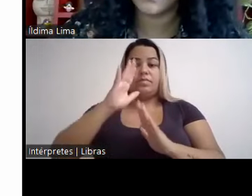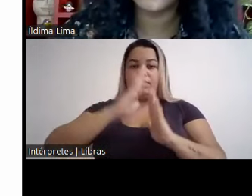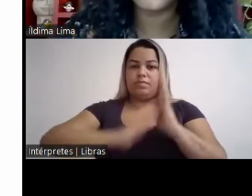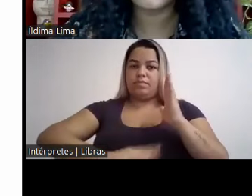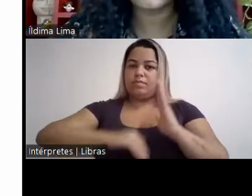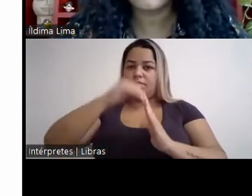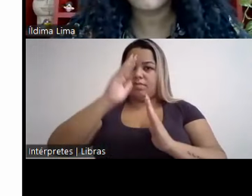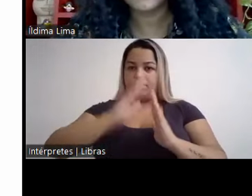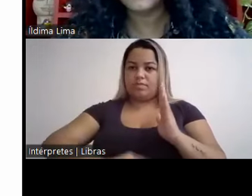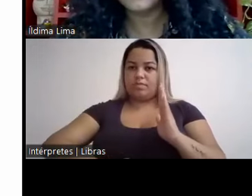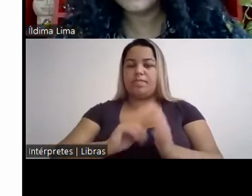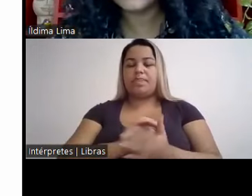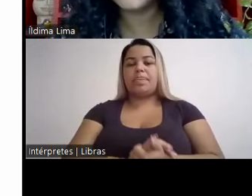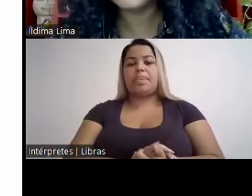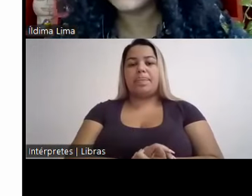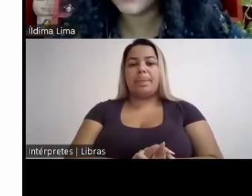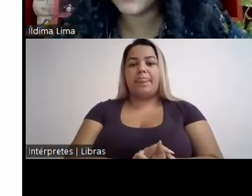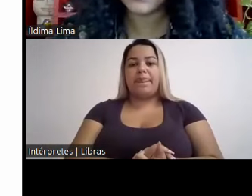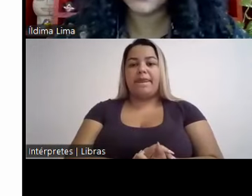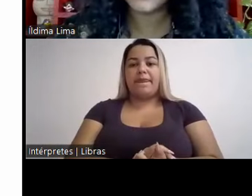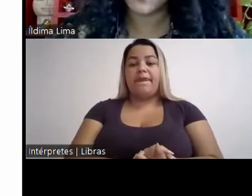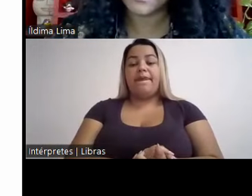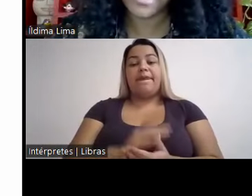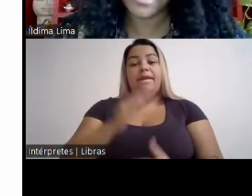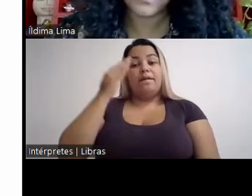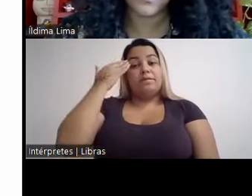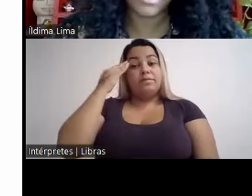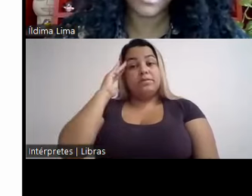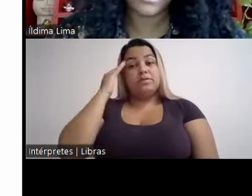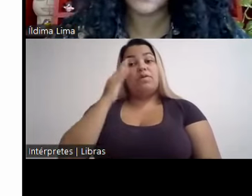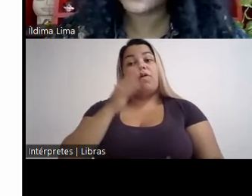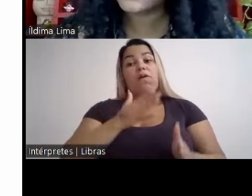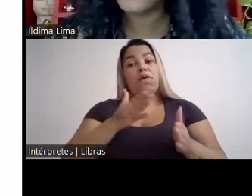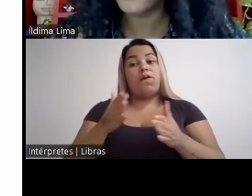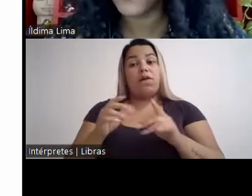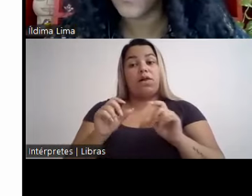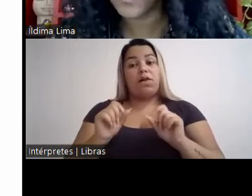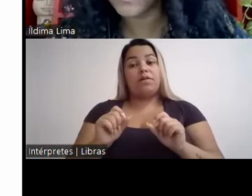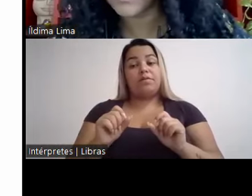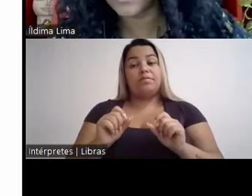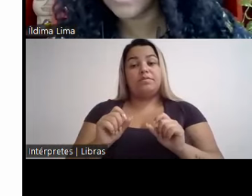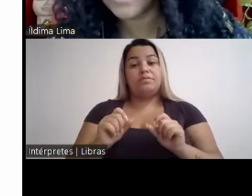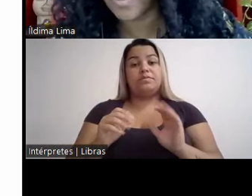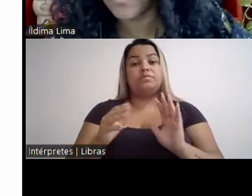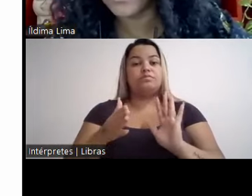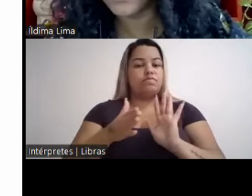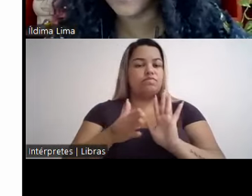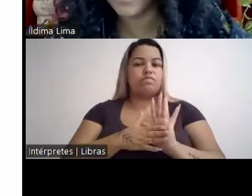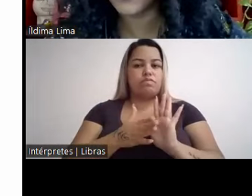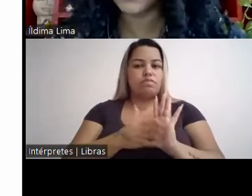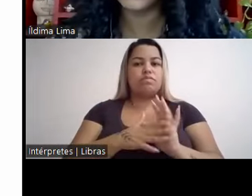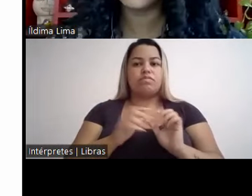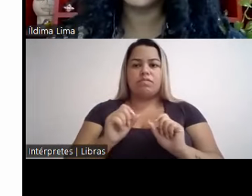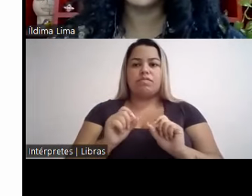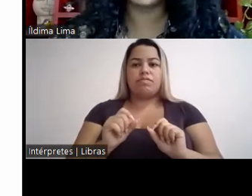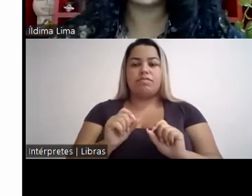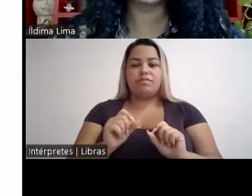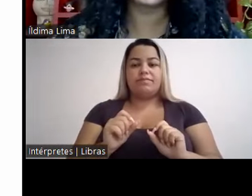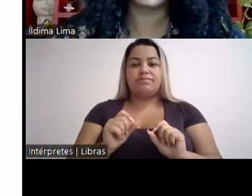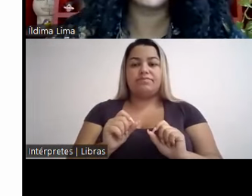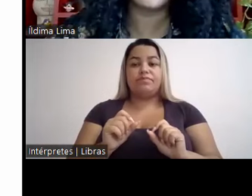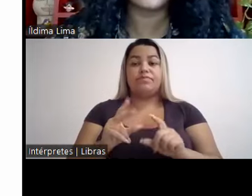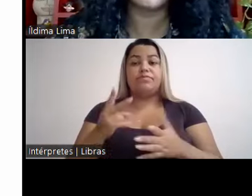pintura. Então, eu entendi que nesse processo, estabelecer um propósito era o principal ponto de partida